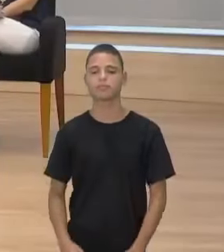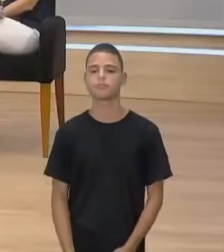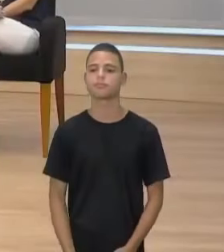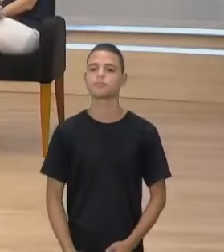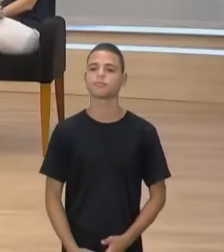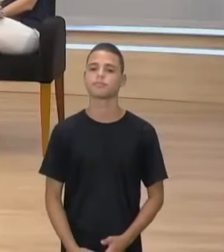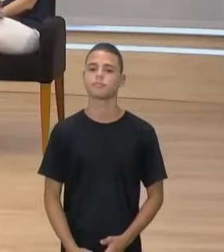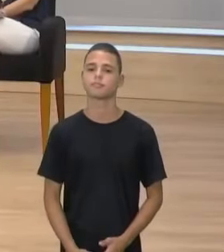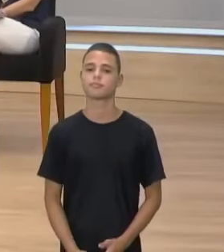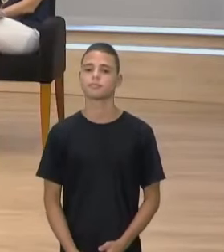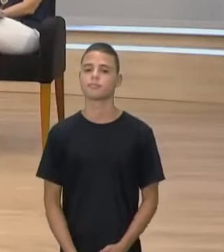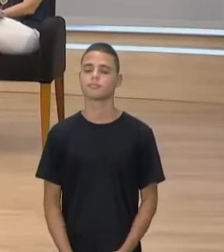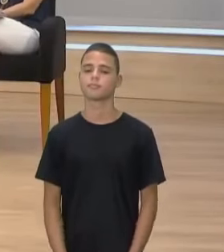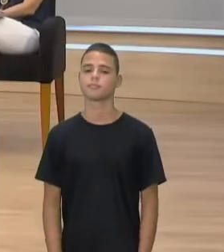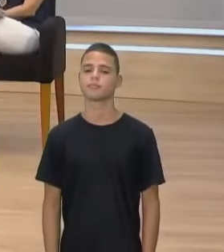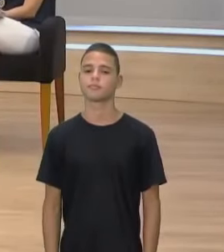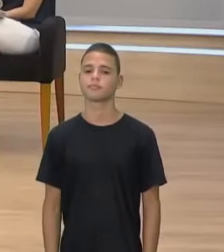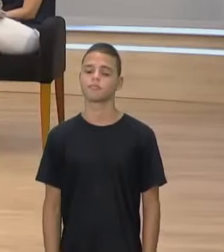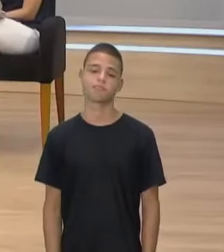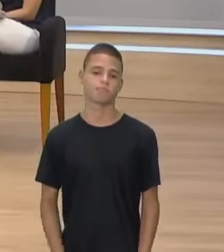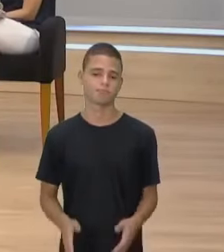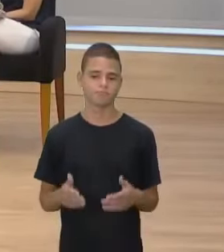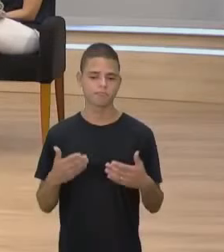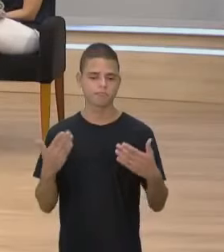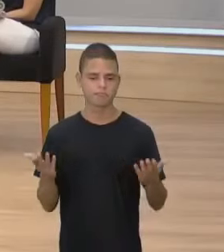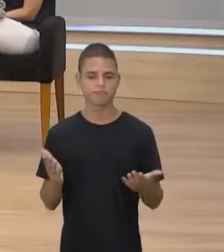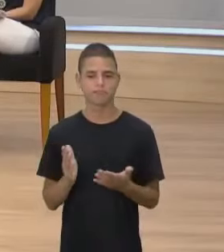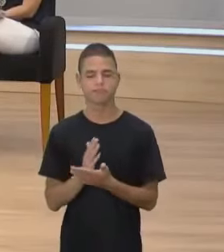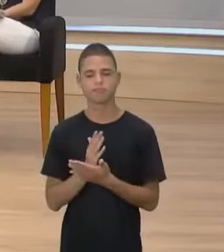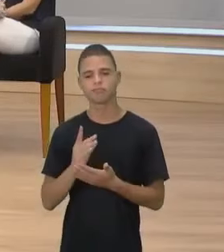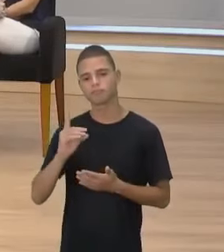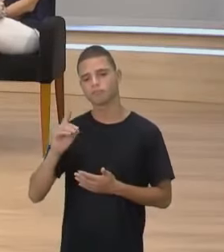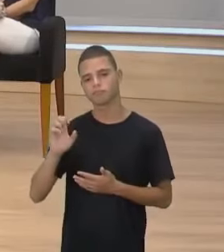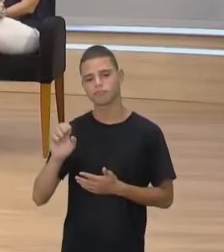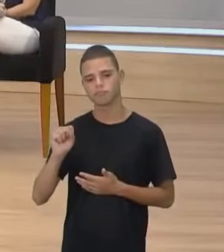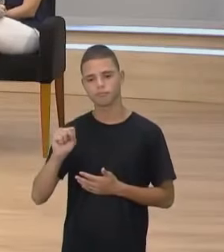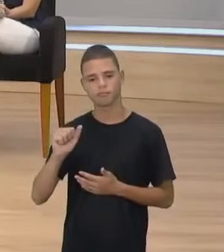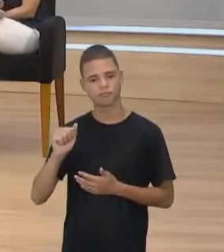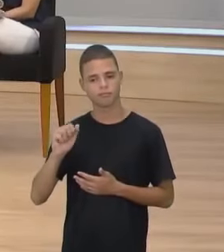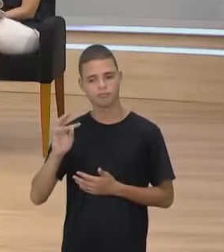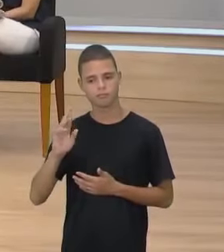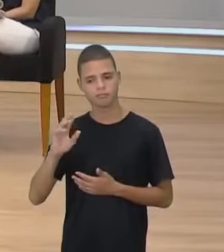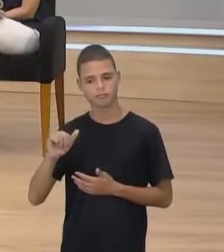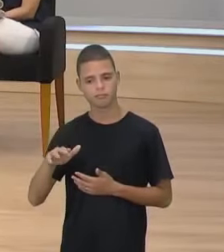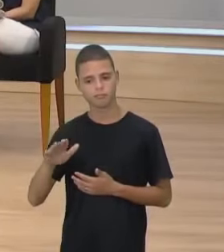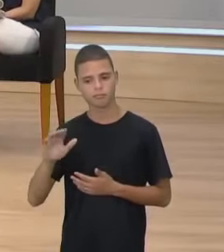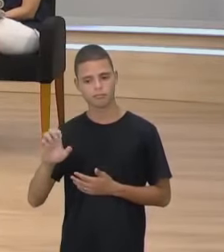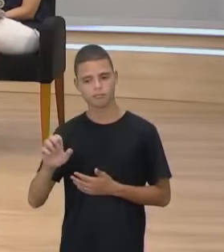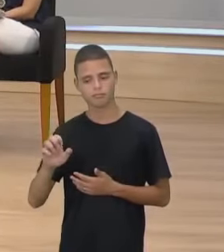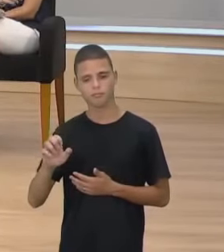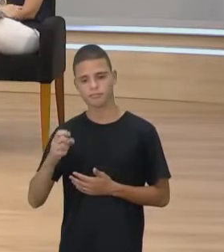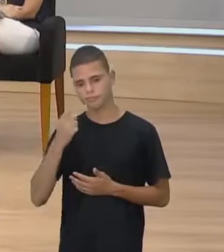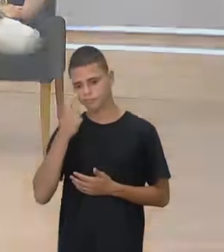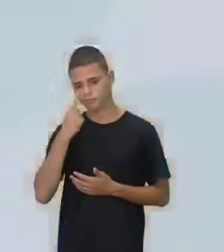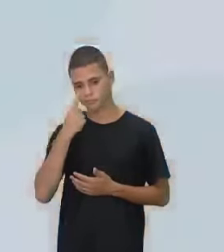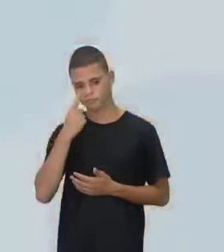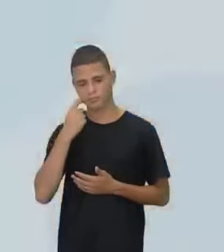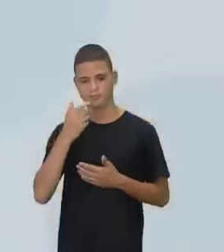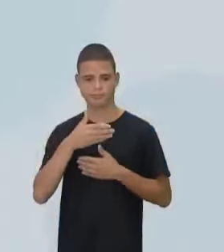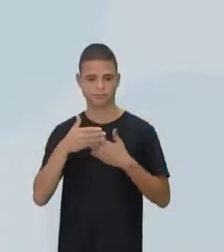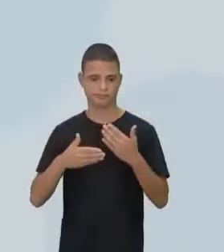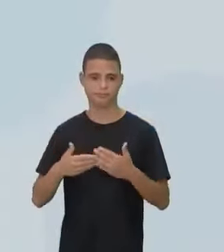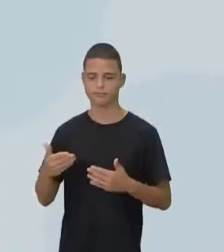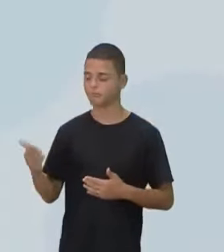certo. Então conta um pouquinho pra gente, então, quais são esses tipos de desastres, né, que a gente vai falar. Então, pessoal, olhando aí no slide, né,